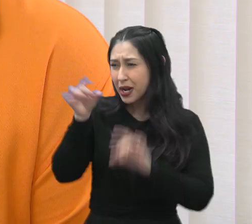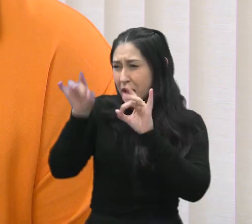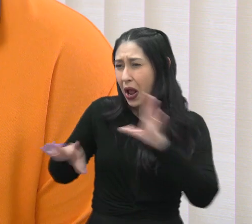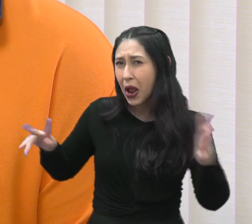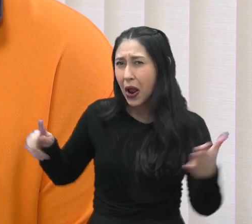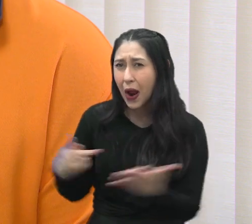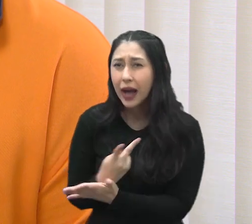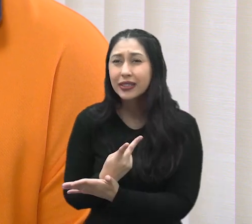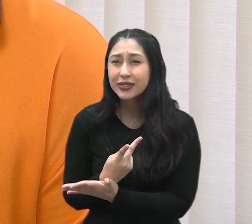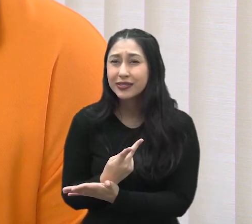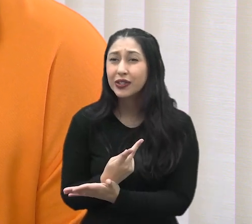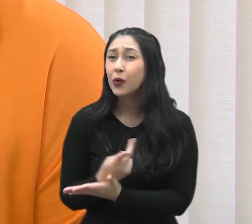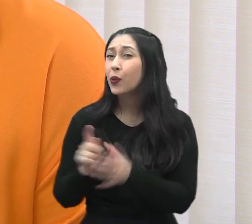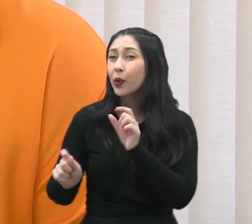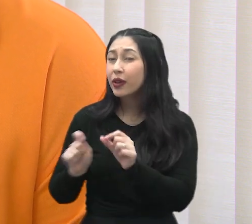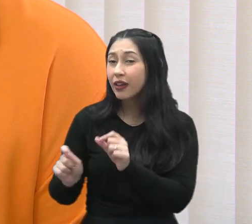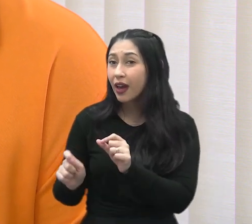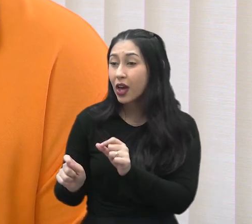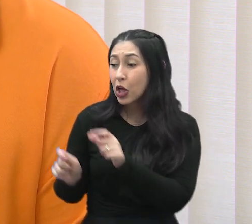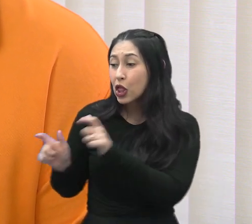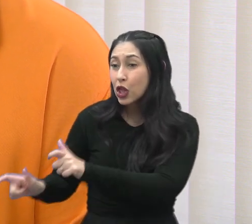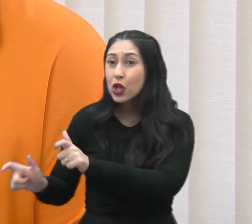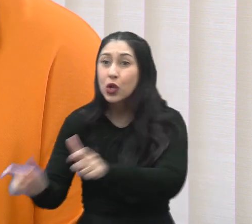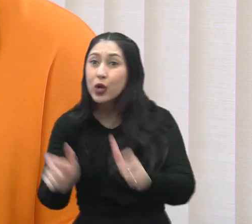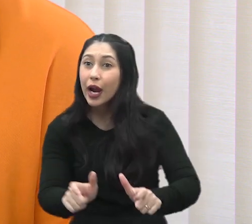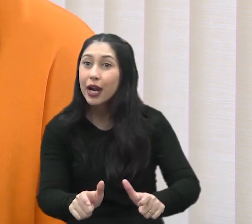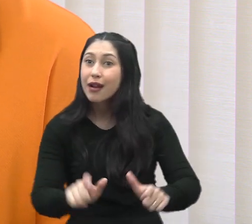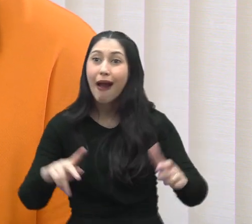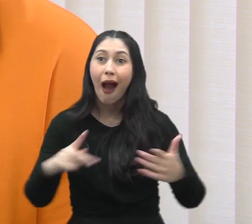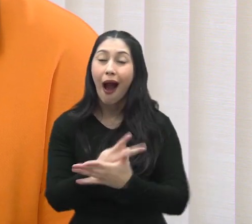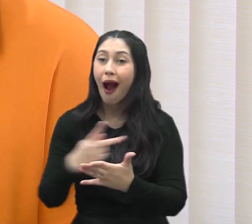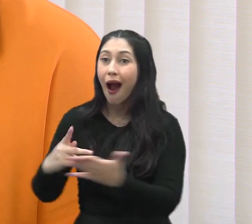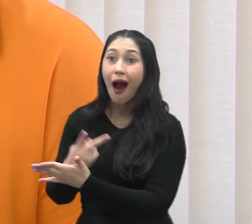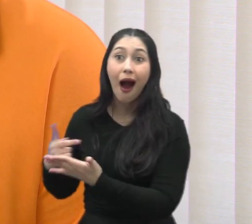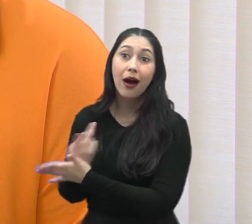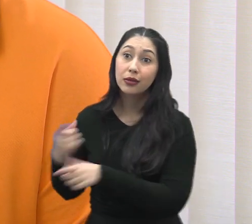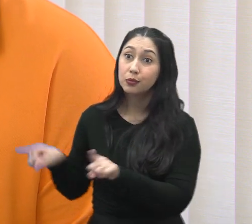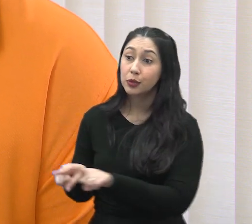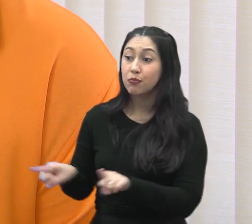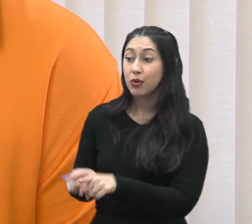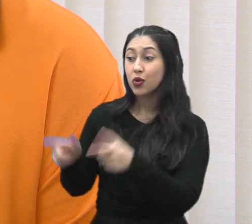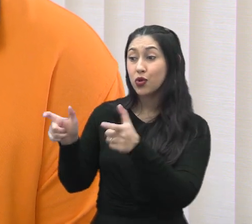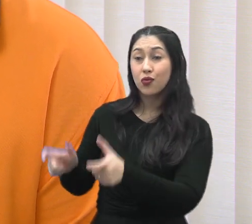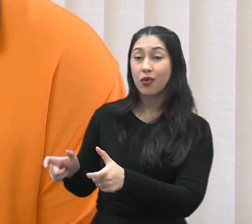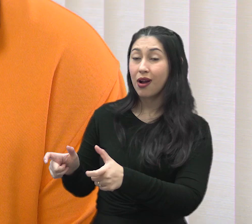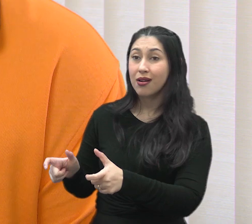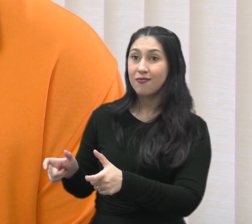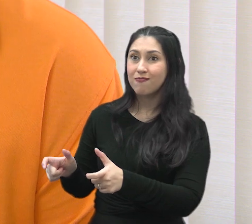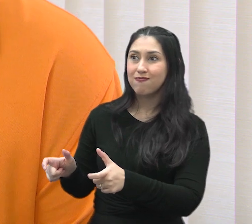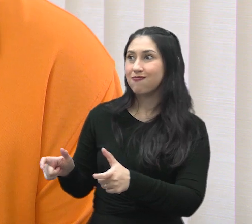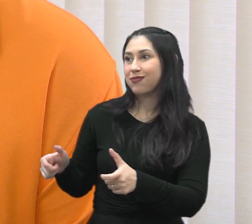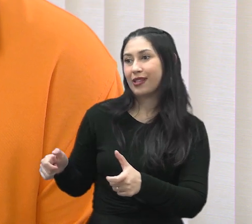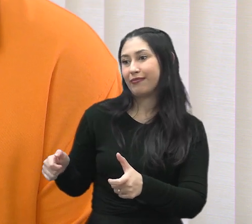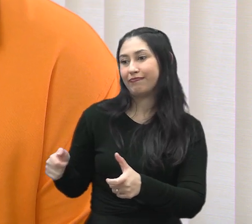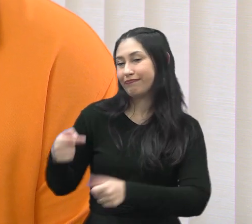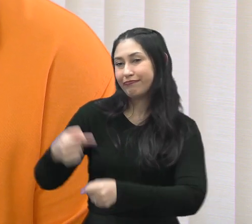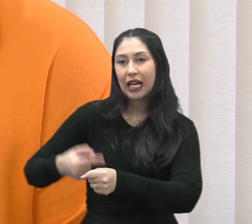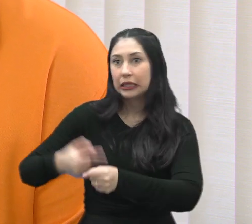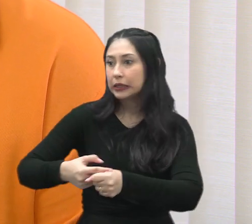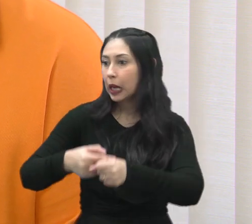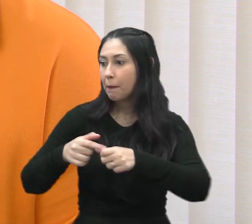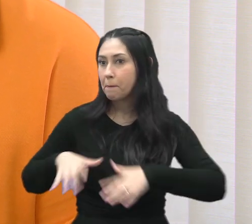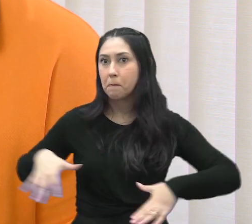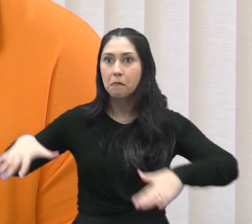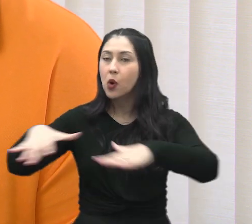O descarte irregular é todo aquele descarte feito fora das programações de coleta e principalmente em áreas públicas, né?